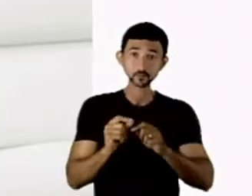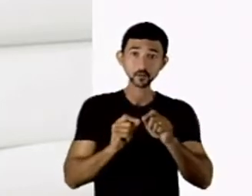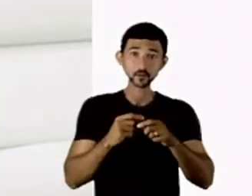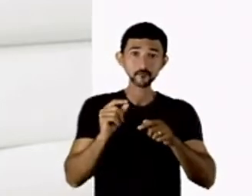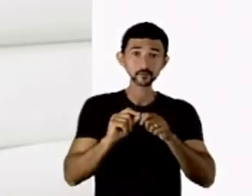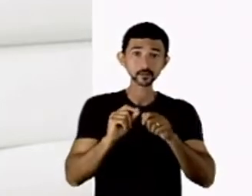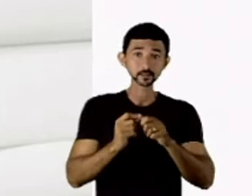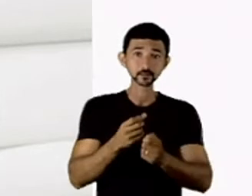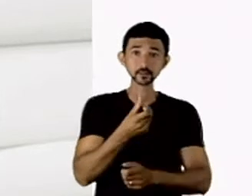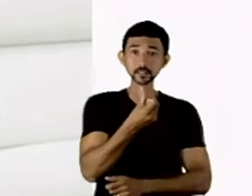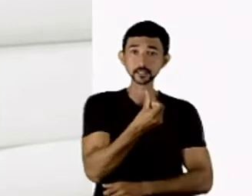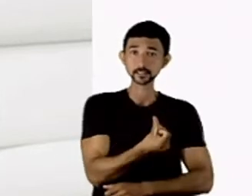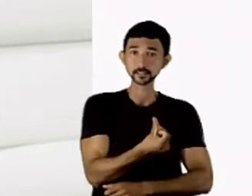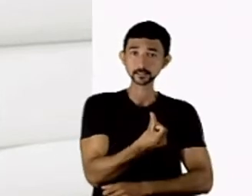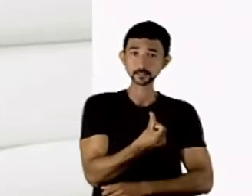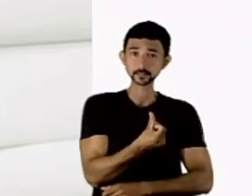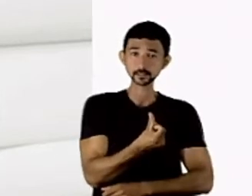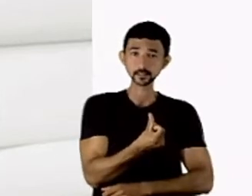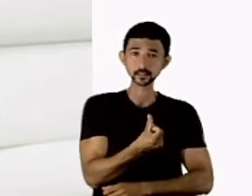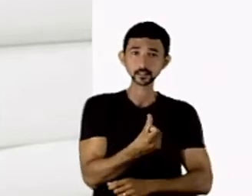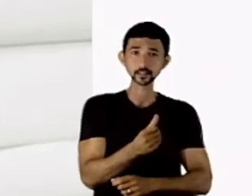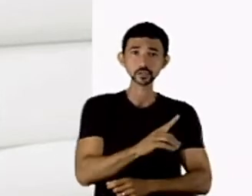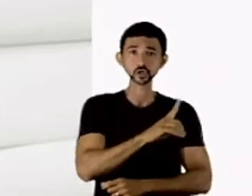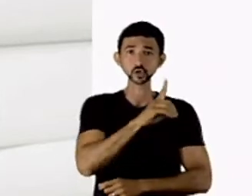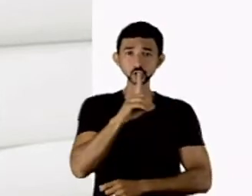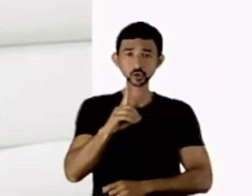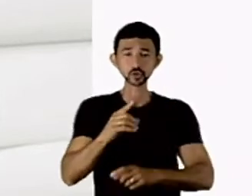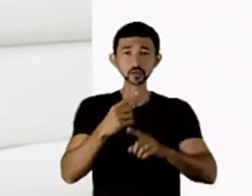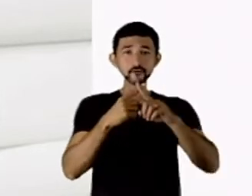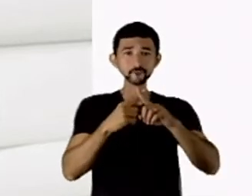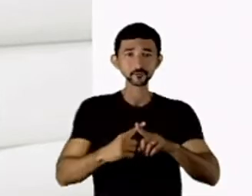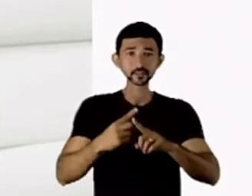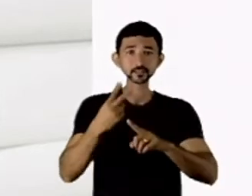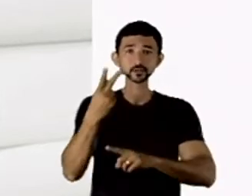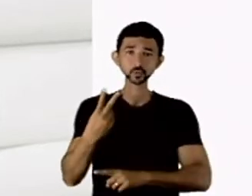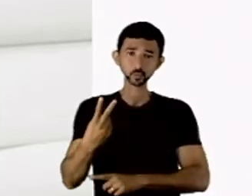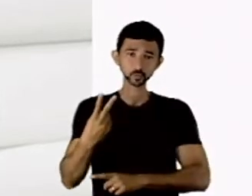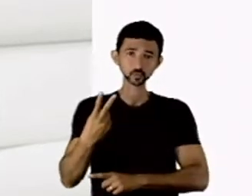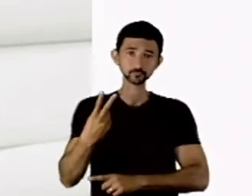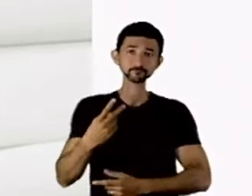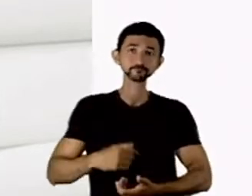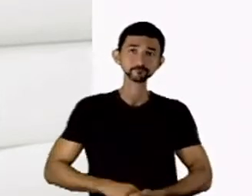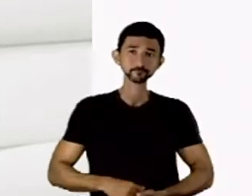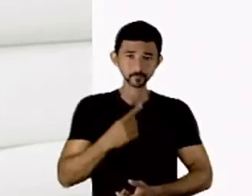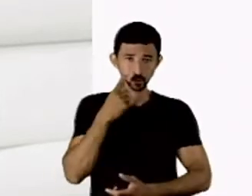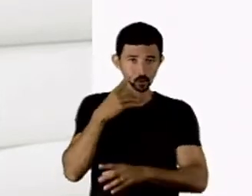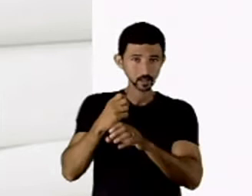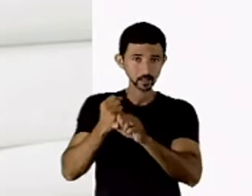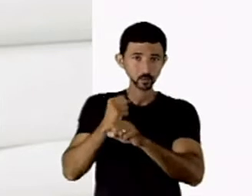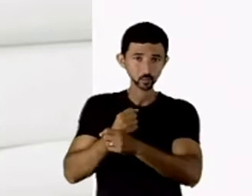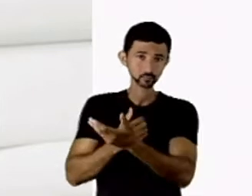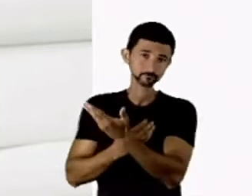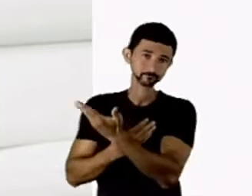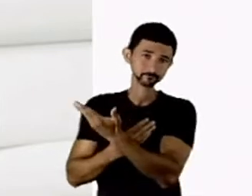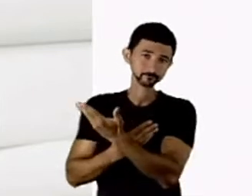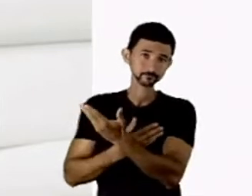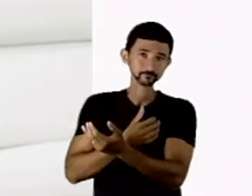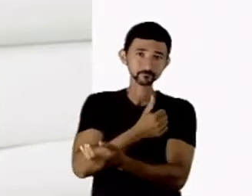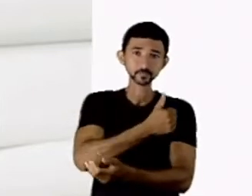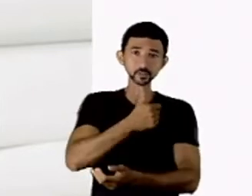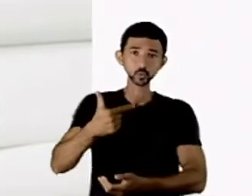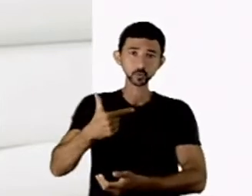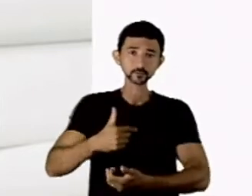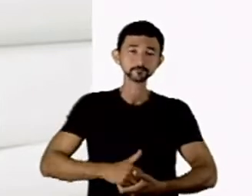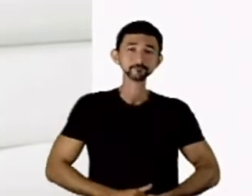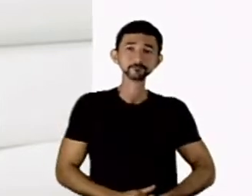dele tomar 6 dias vezes 2 comprimidos em cada dia. Olha o cálculo. 12.